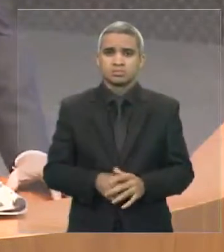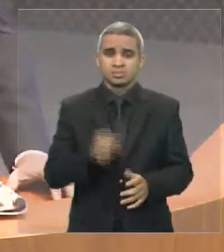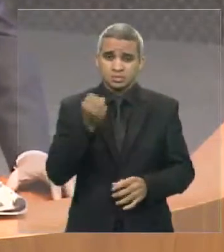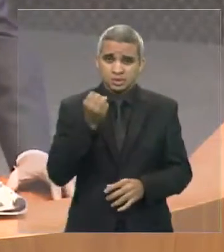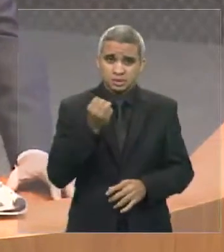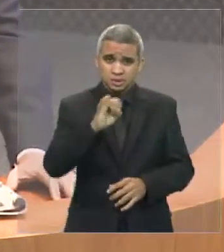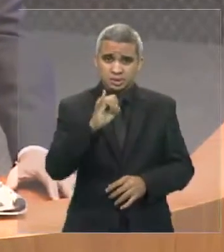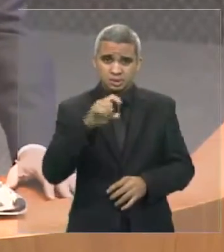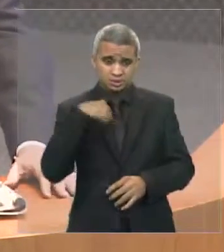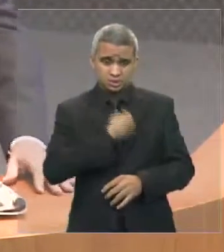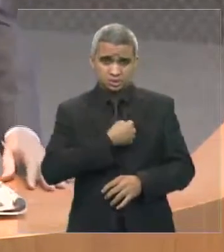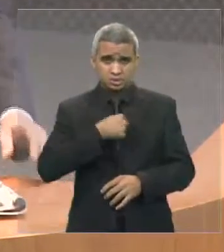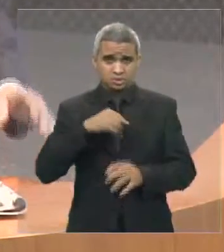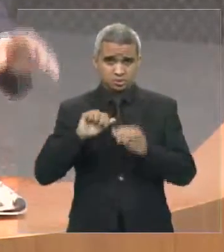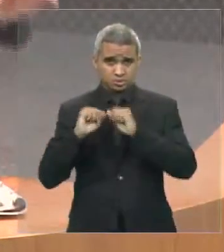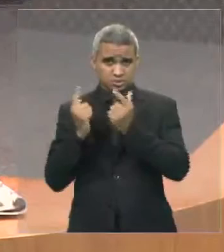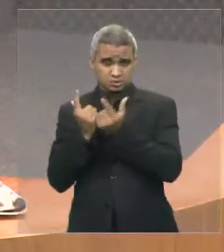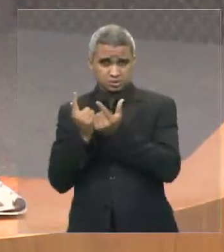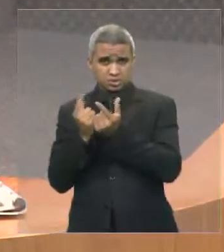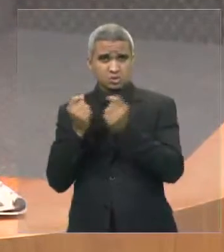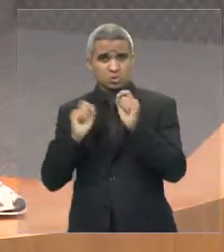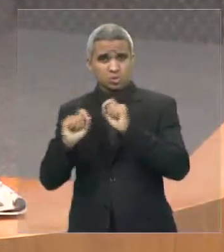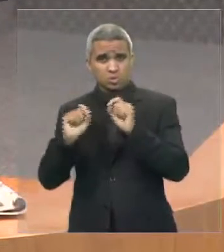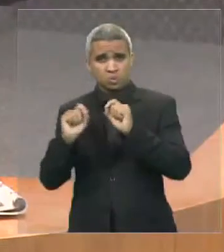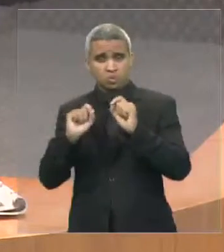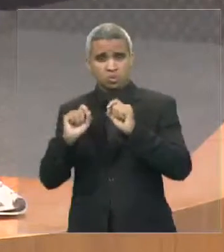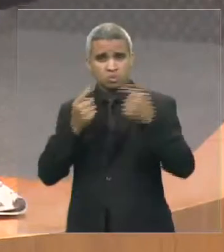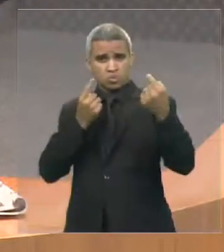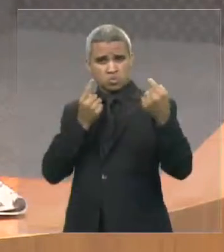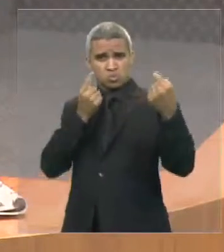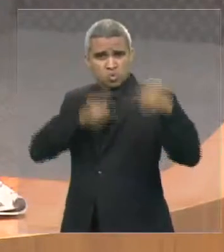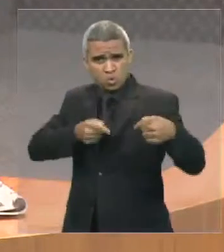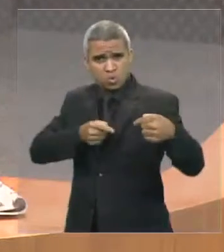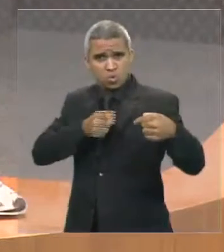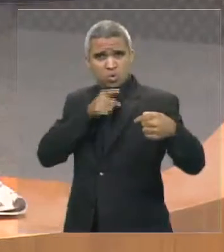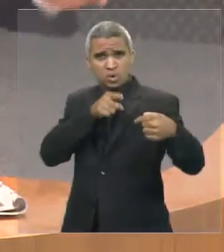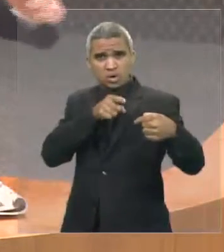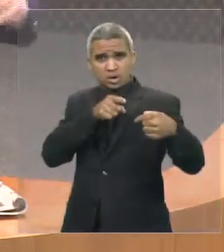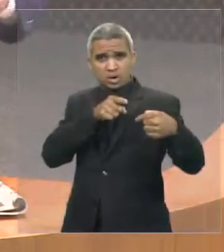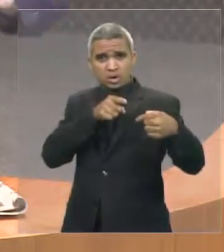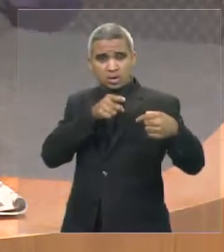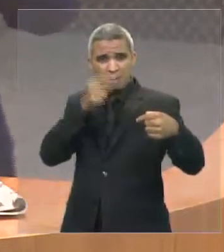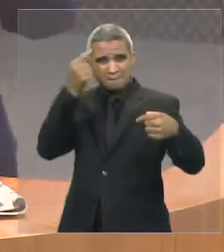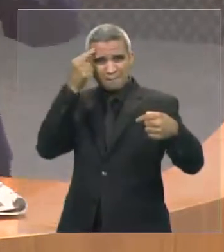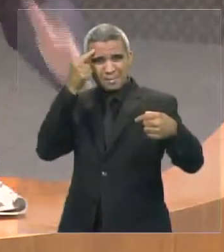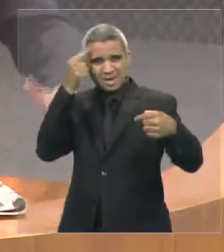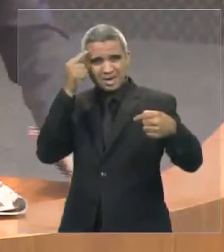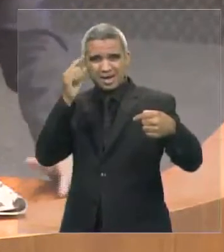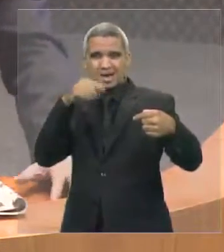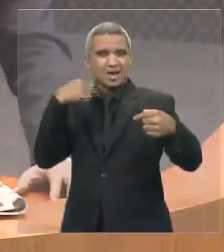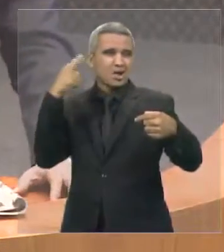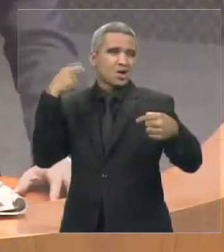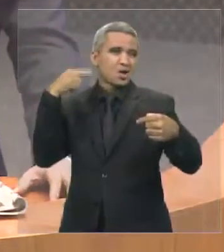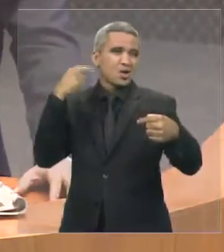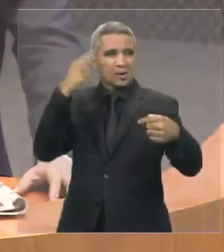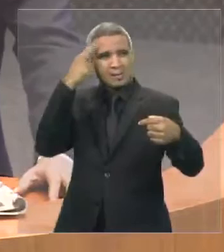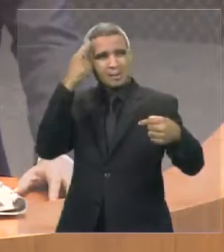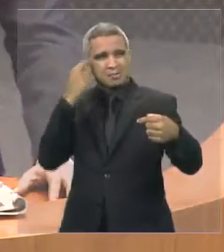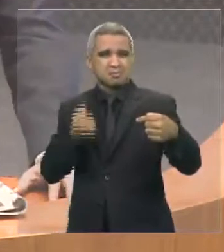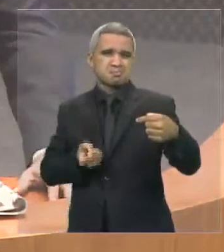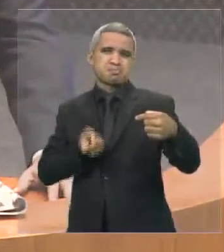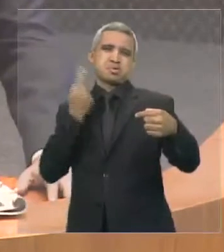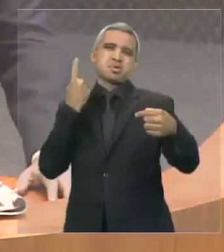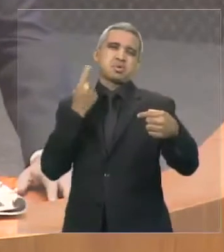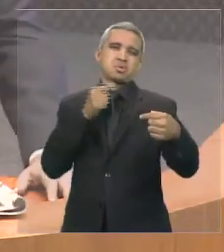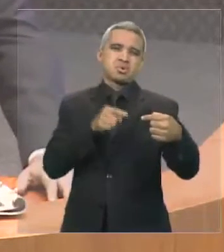à altura, aquilo que aparentemente pode ser um absurdo ou uma loucura, ou um